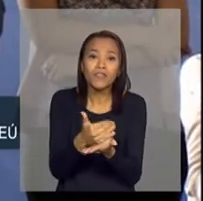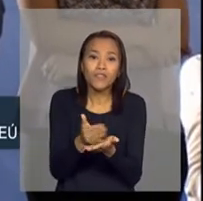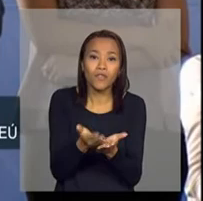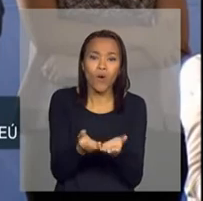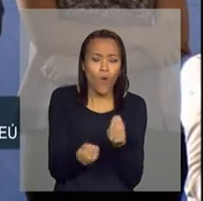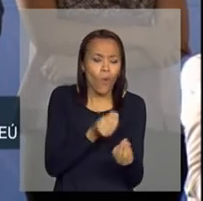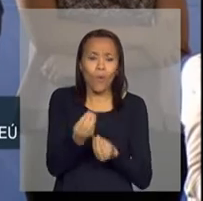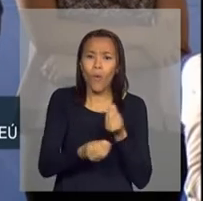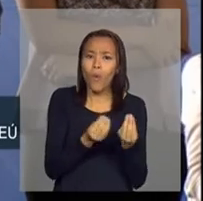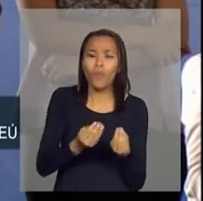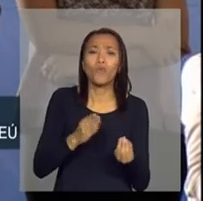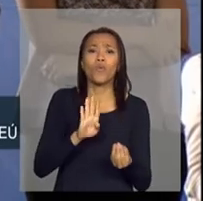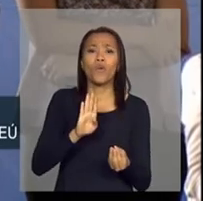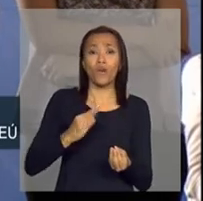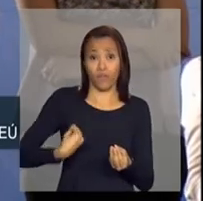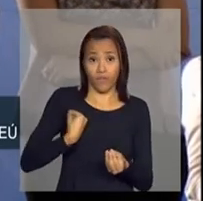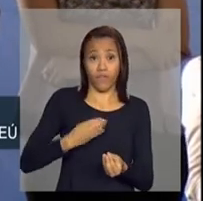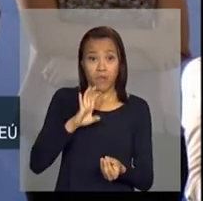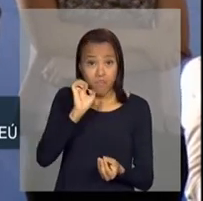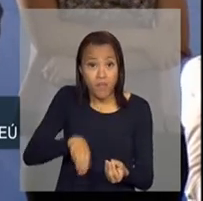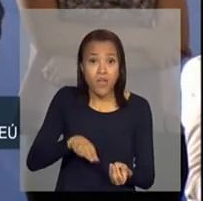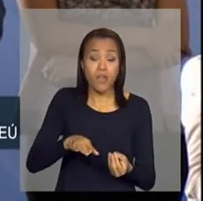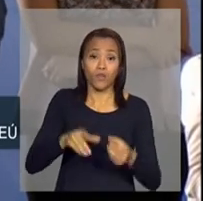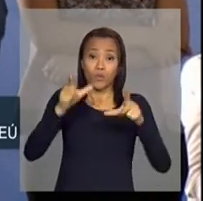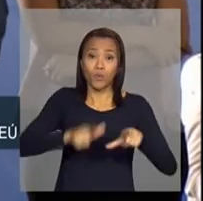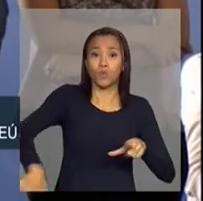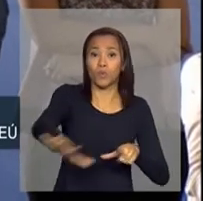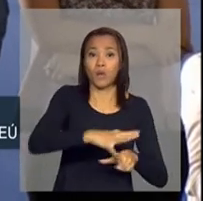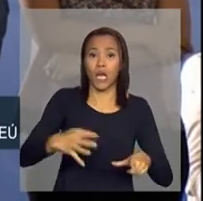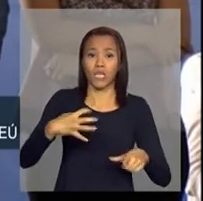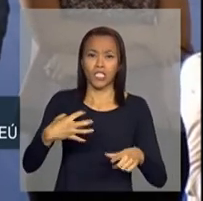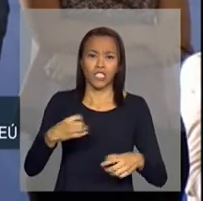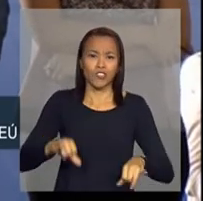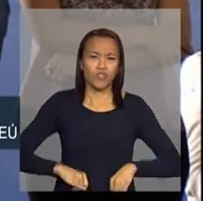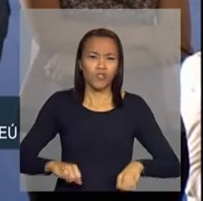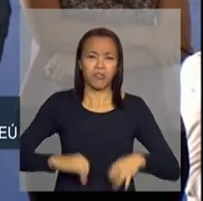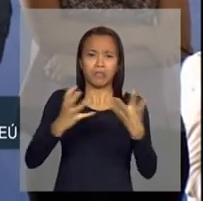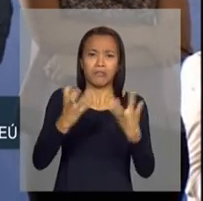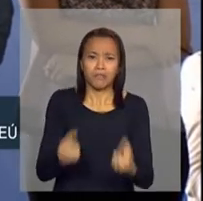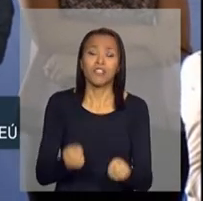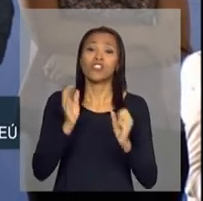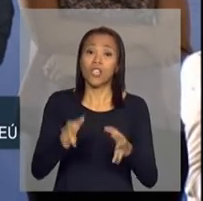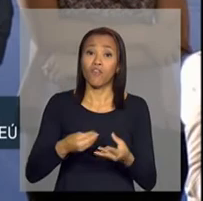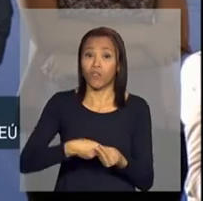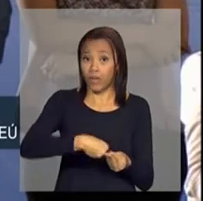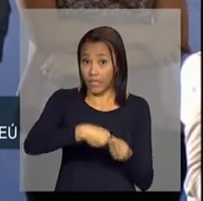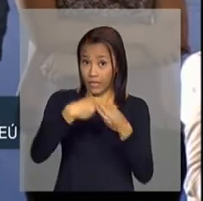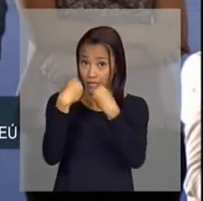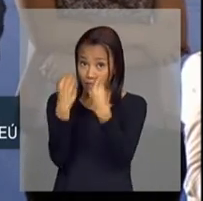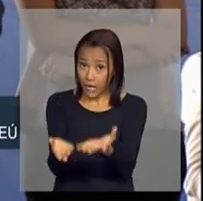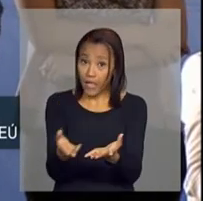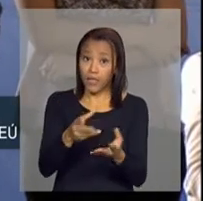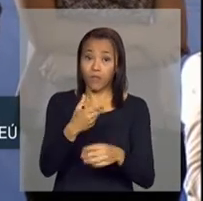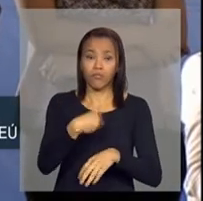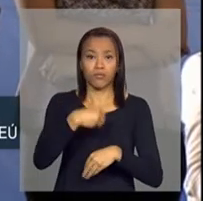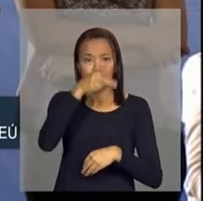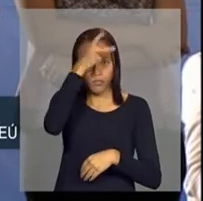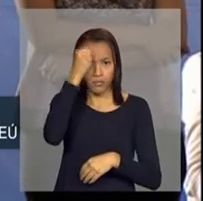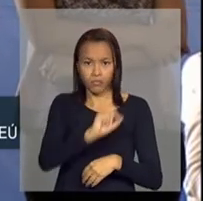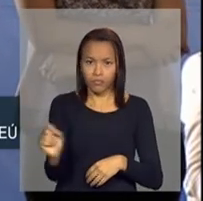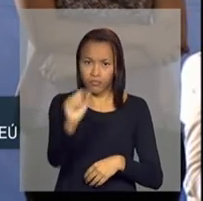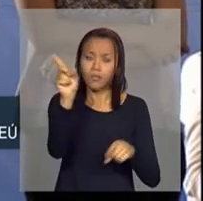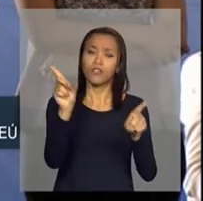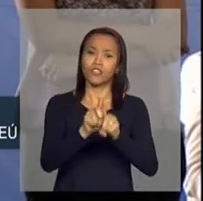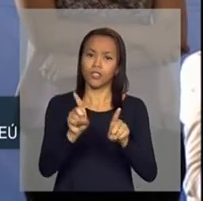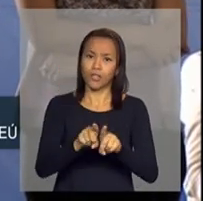de Convivência com o Semiárido, que já foi entregue para os prefeitos, já foi entregue para o governador Eduardo. E vamos também passar para a